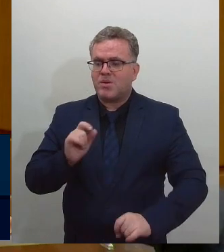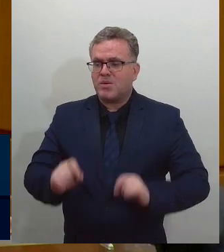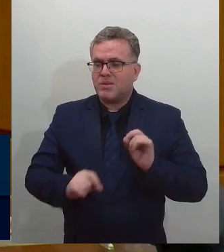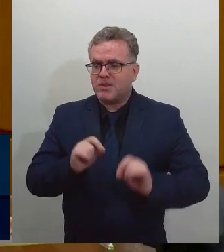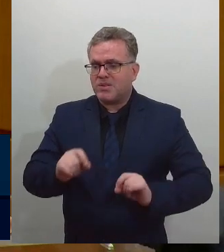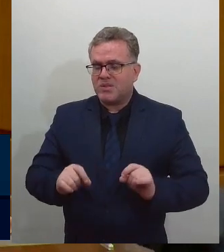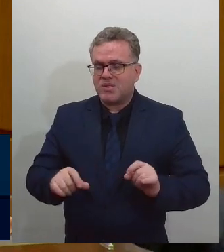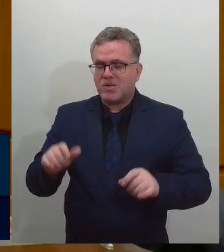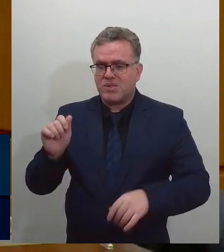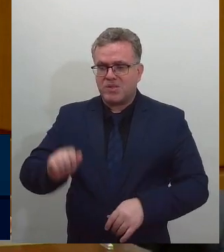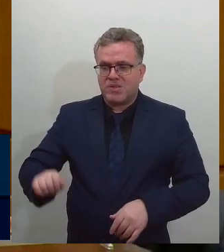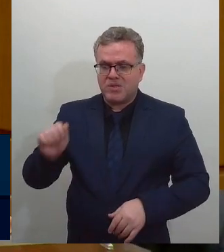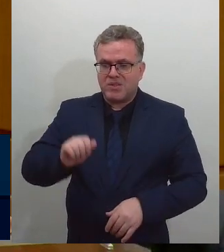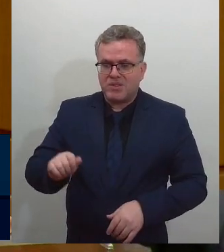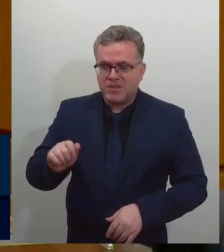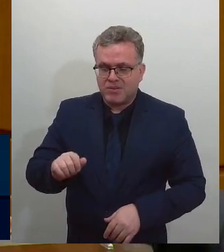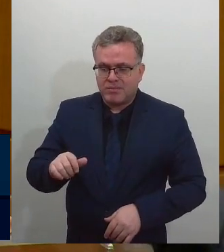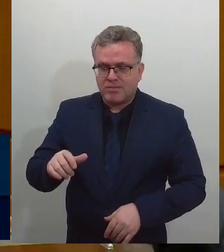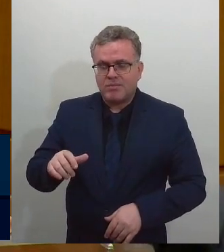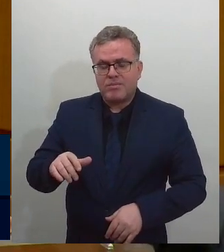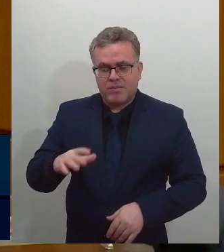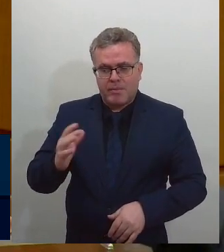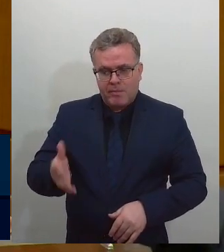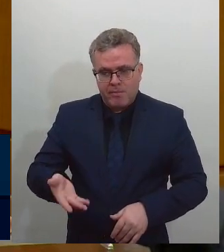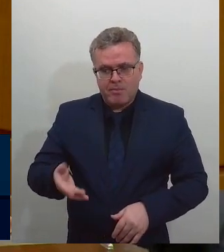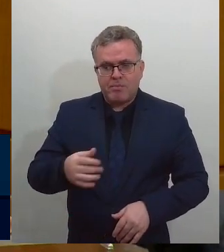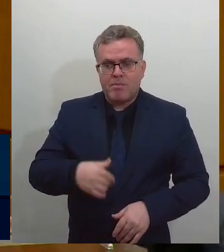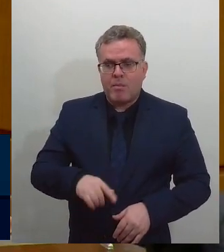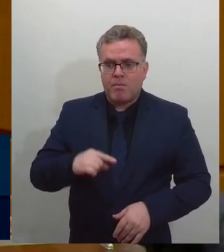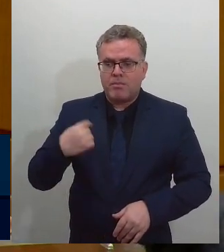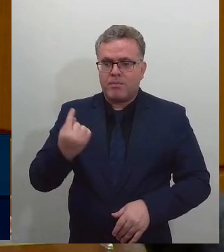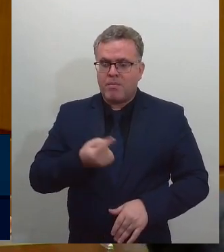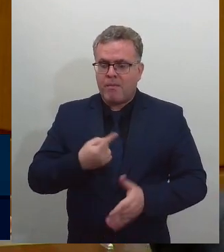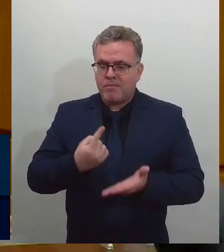Salvasse. Nós aprovamos nessa casa, hoje, Lei